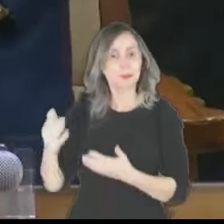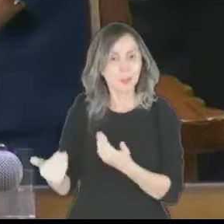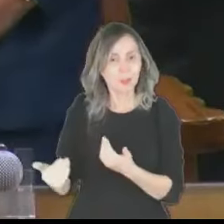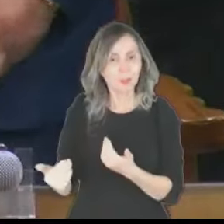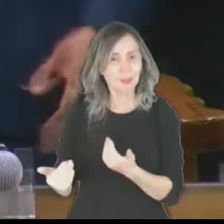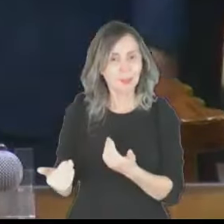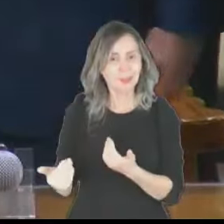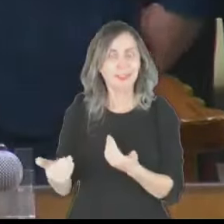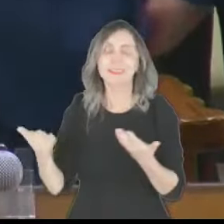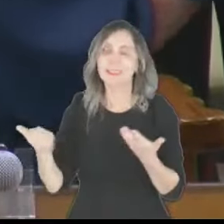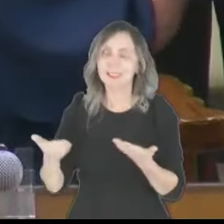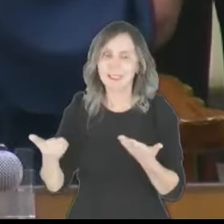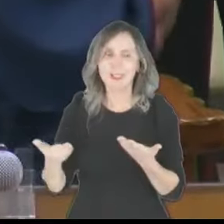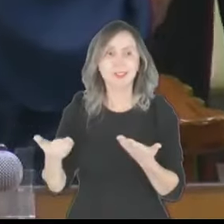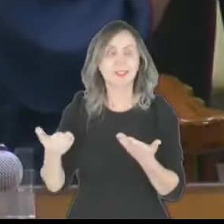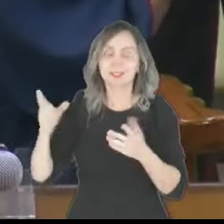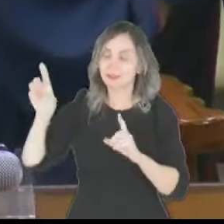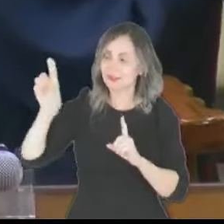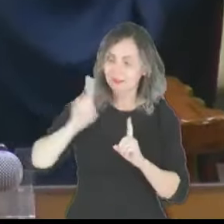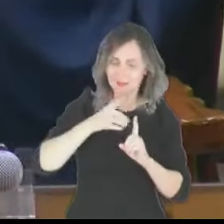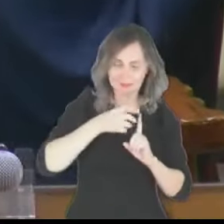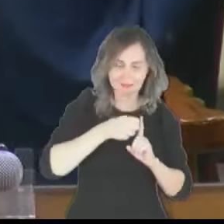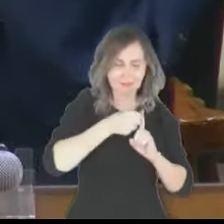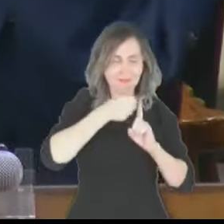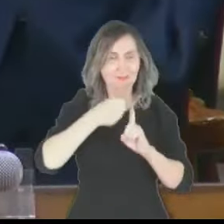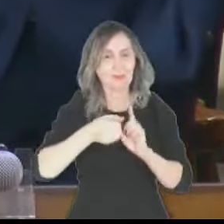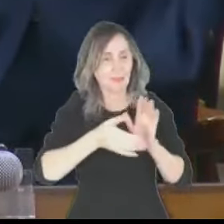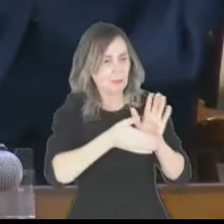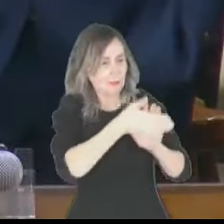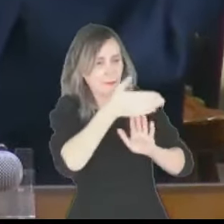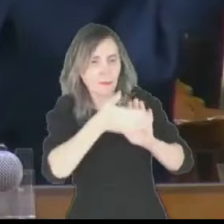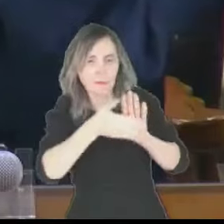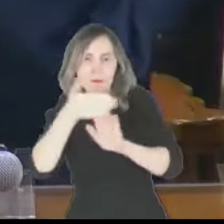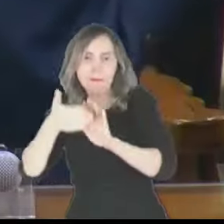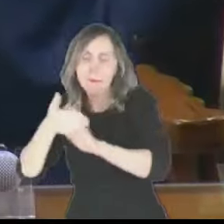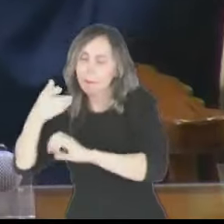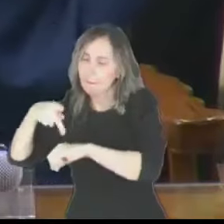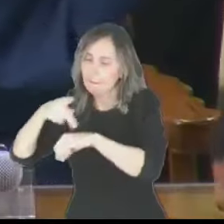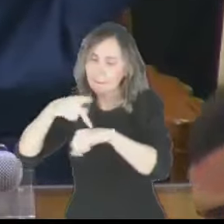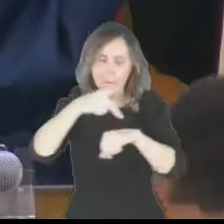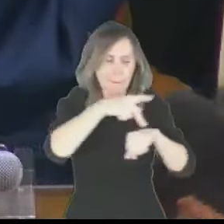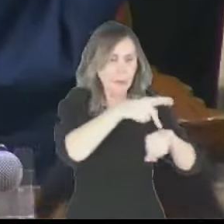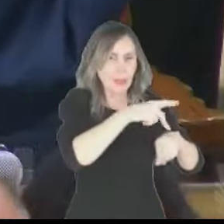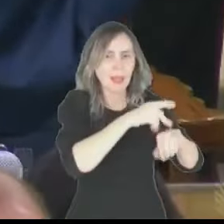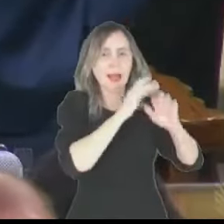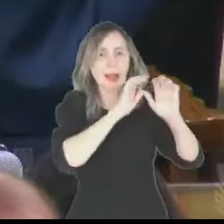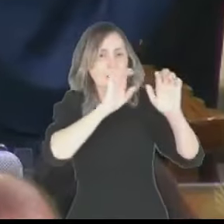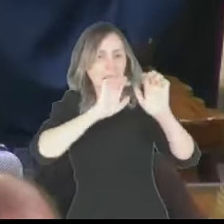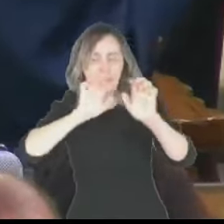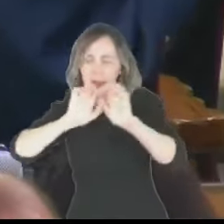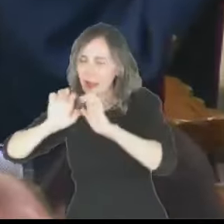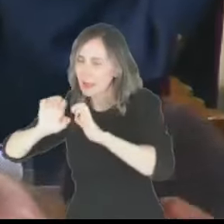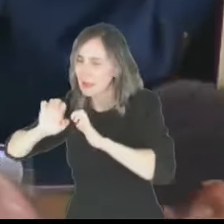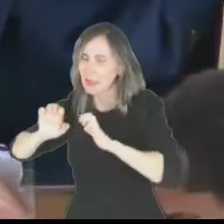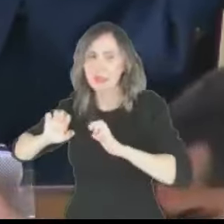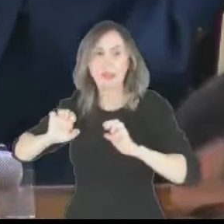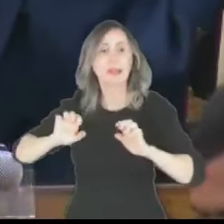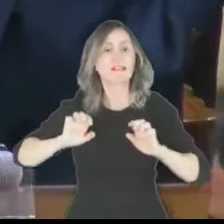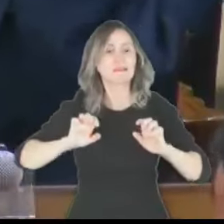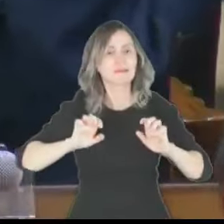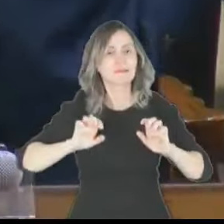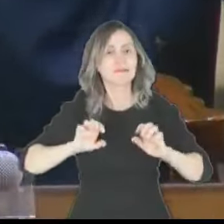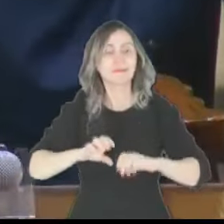Deus me levou A estar Por muitos países Mais de 40 países Evangelizando Pregando Evangelho E terenando líderes